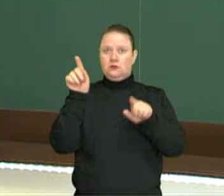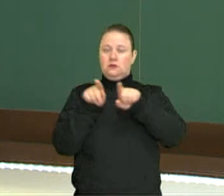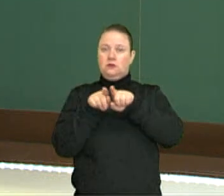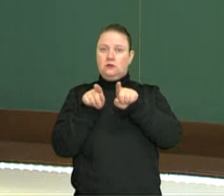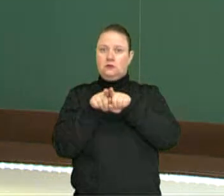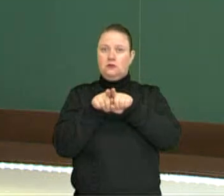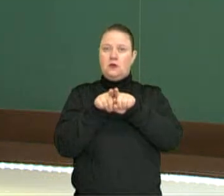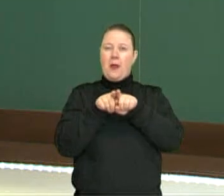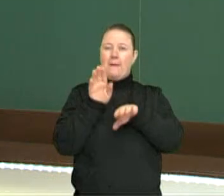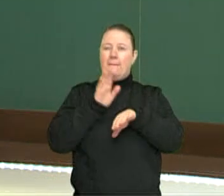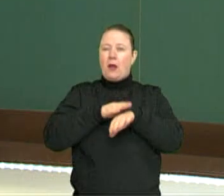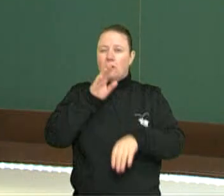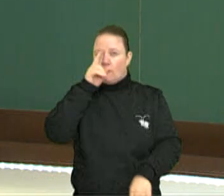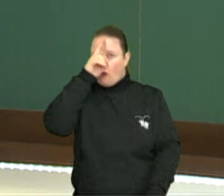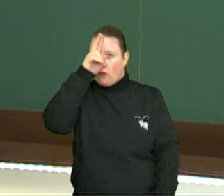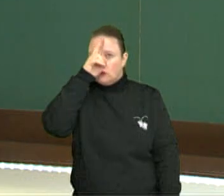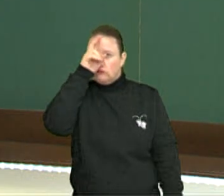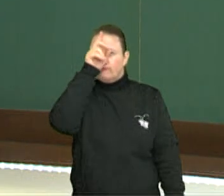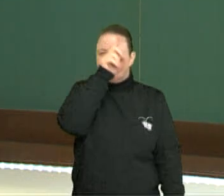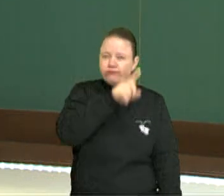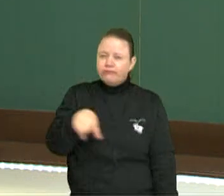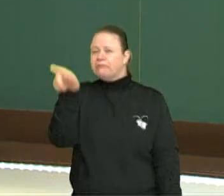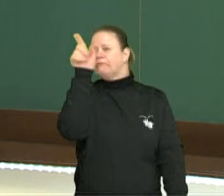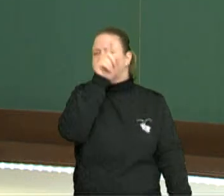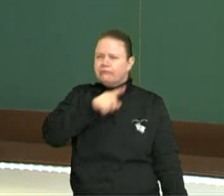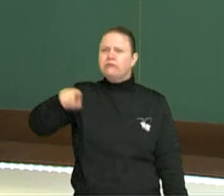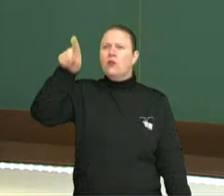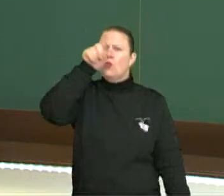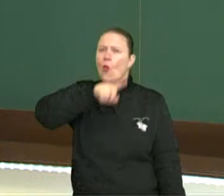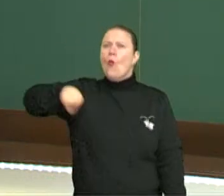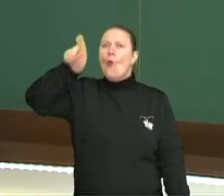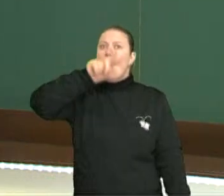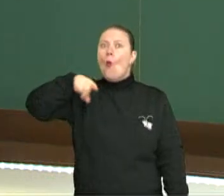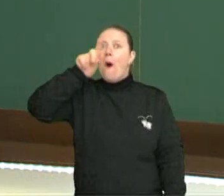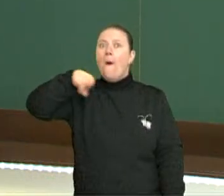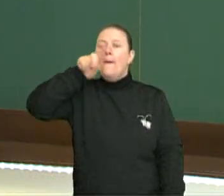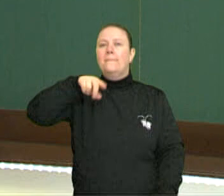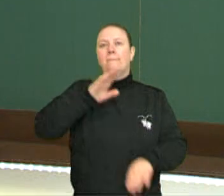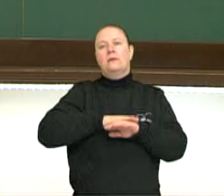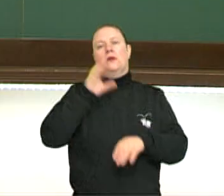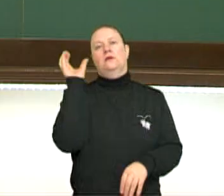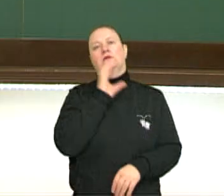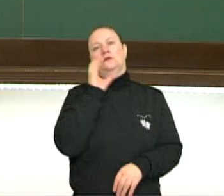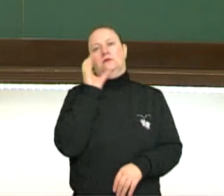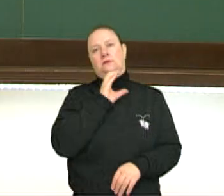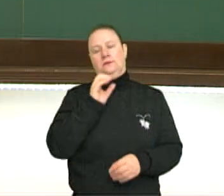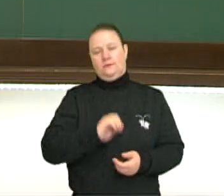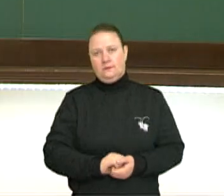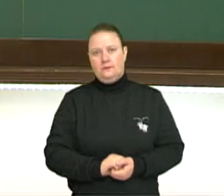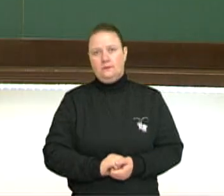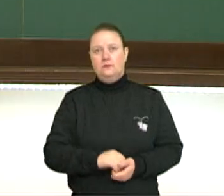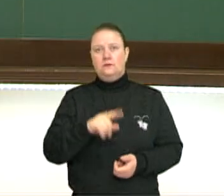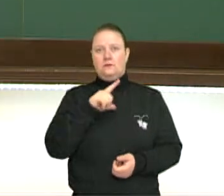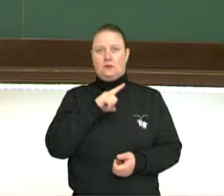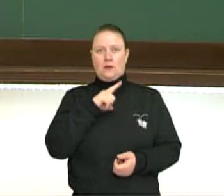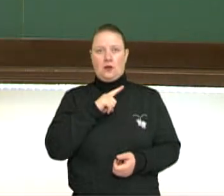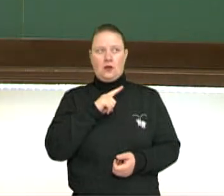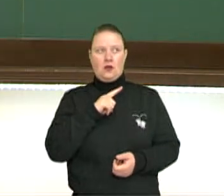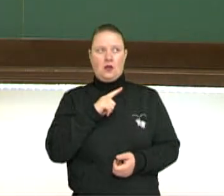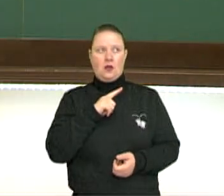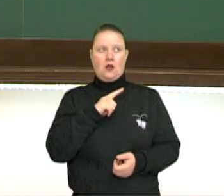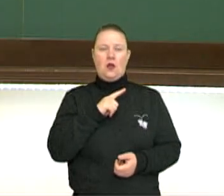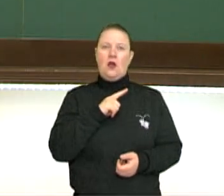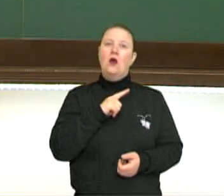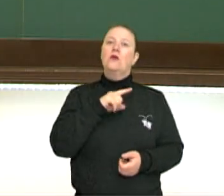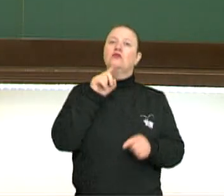de velocidade, certo? Então, são coisas diferentes. Existe uma força que puxa o objeto para o centro e